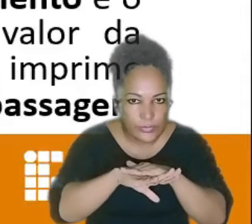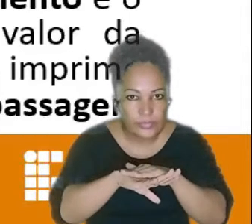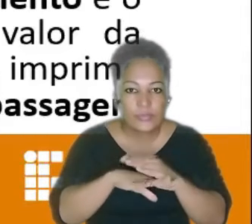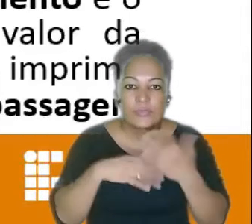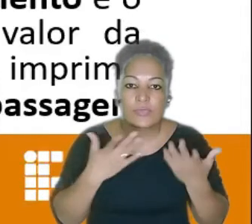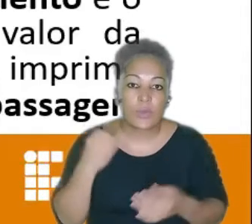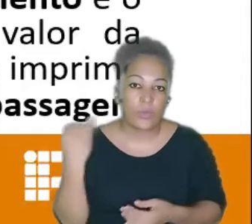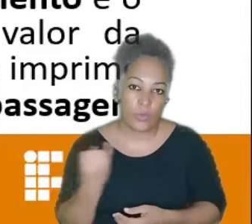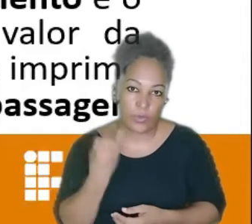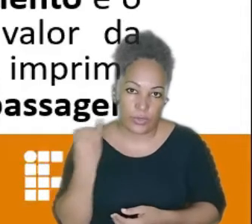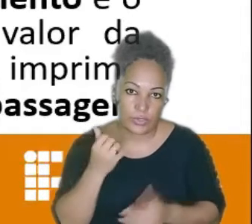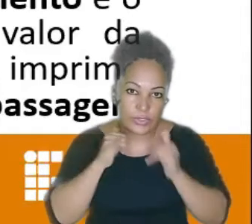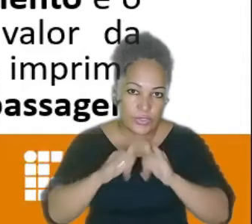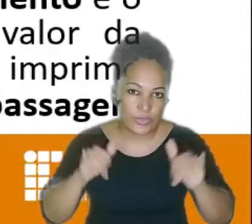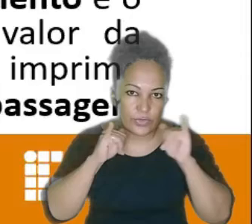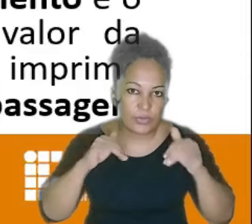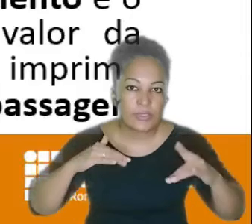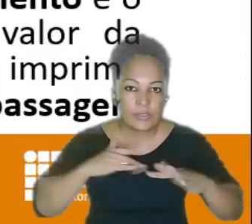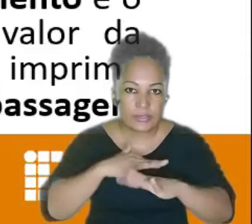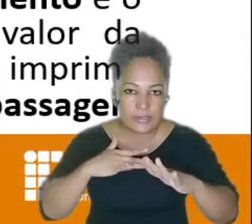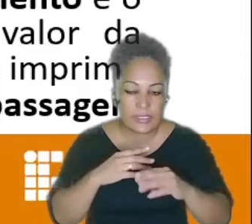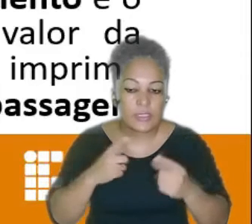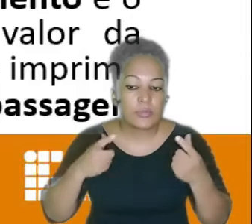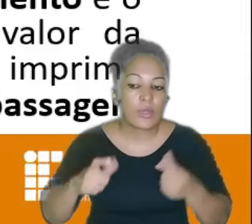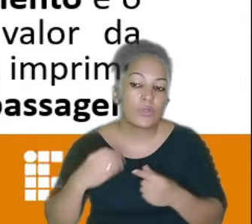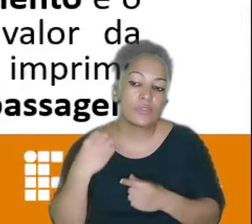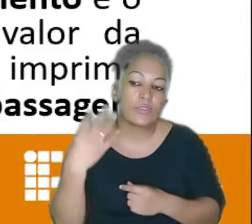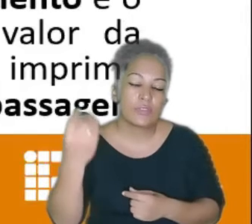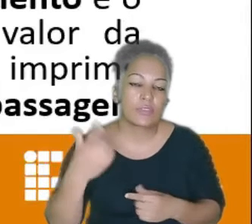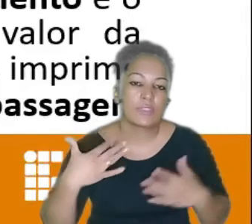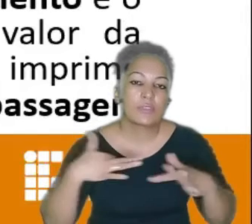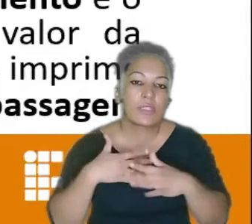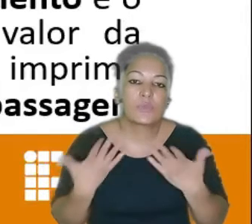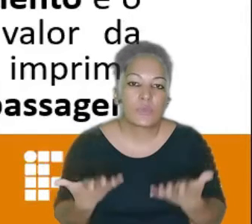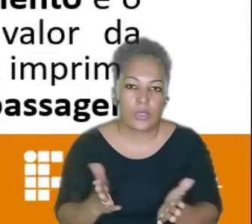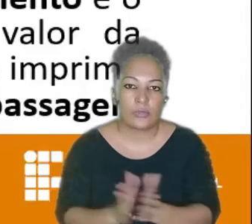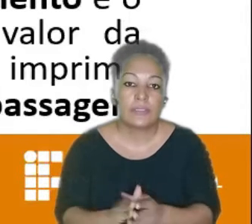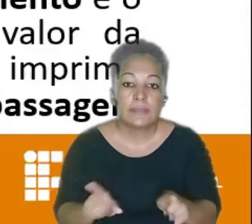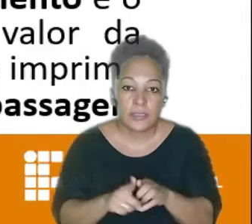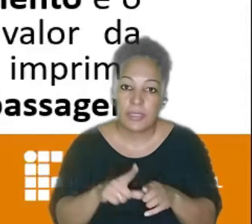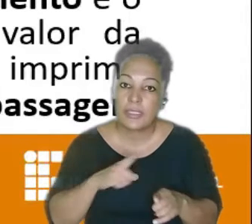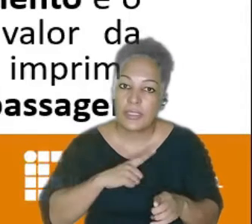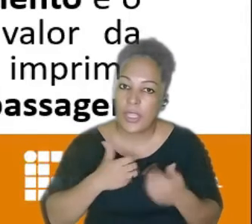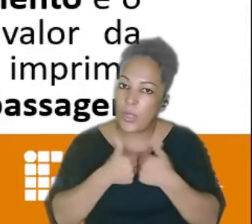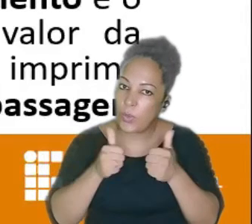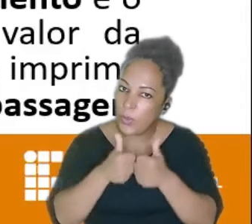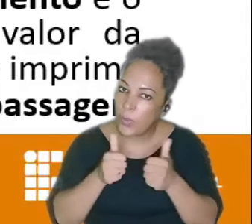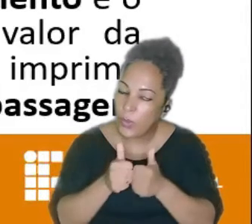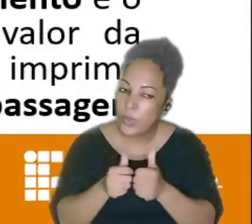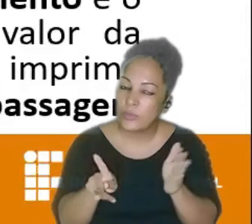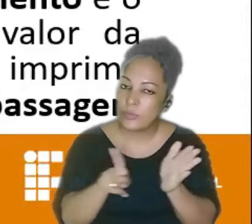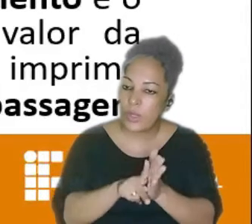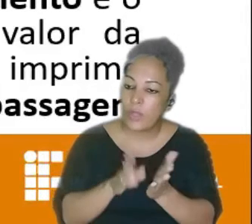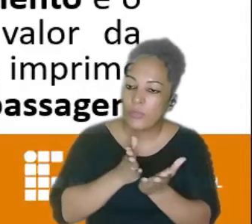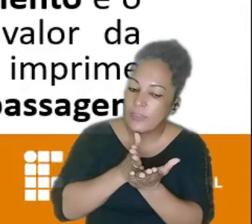Esse trecho, uma das informações mais importantes, como eu falei, é a cidade de origem e o destino. Cada trecho também tem um ônibus vinculado